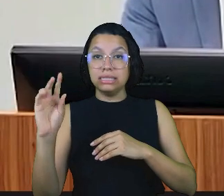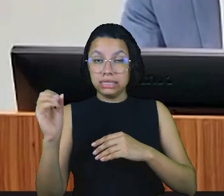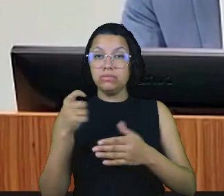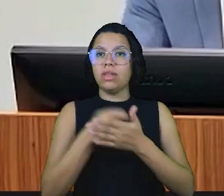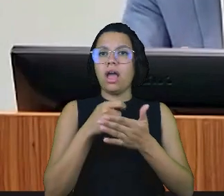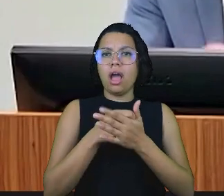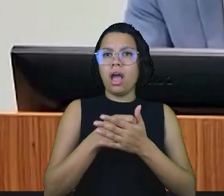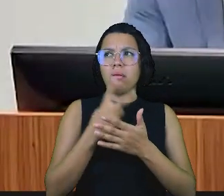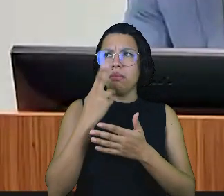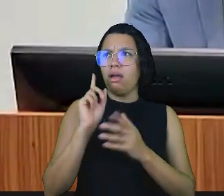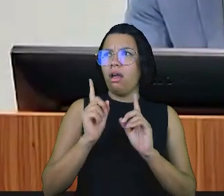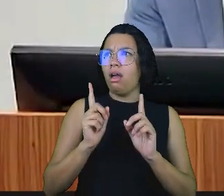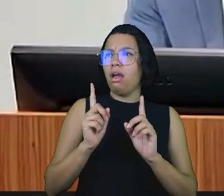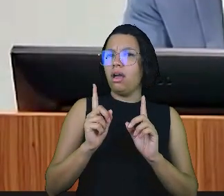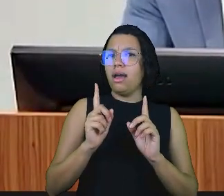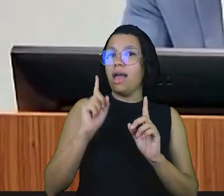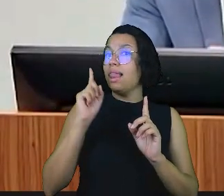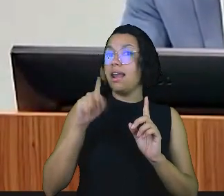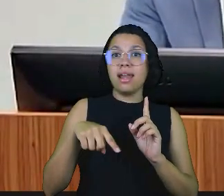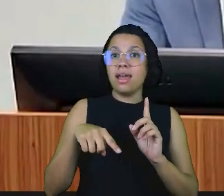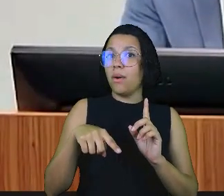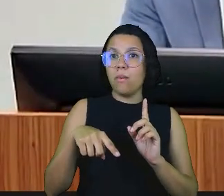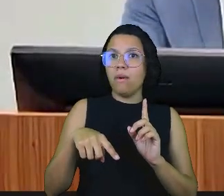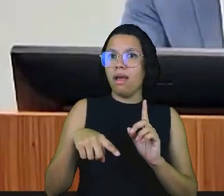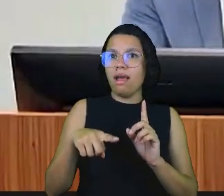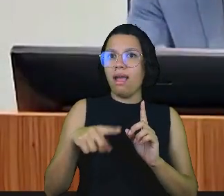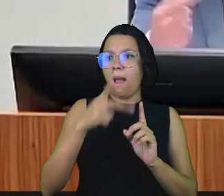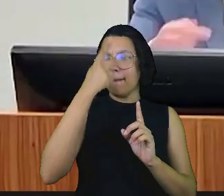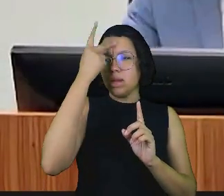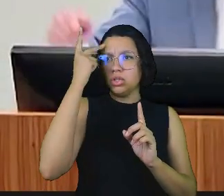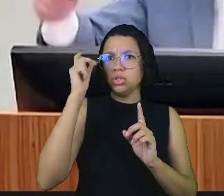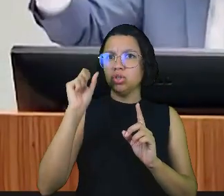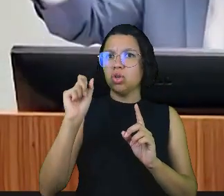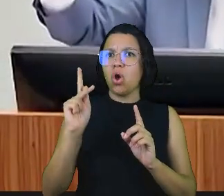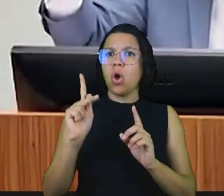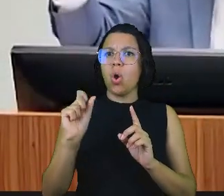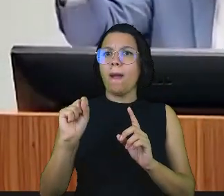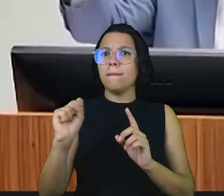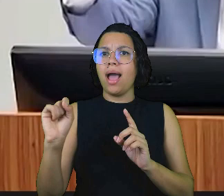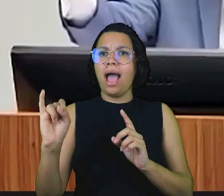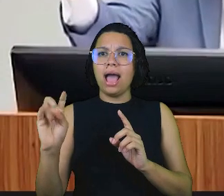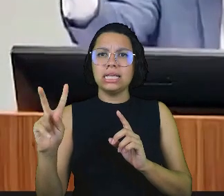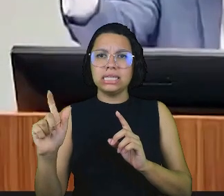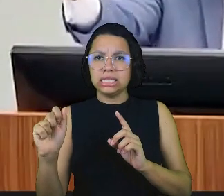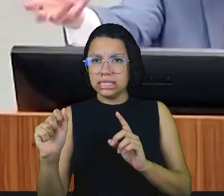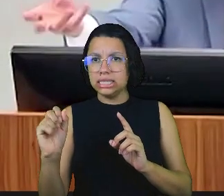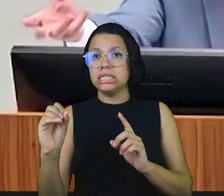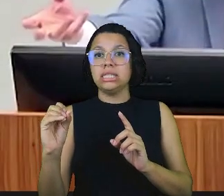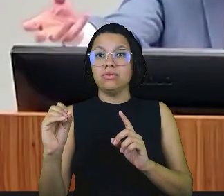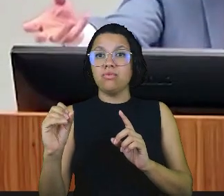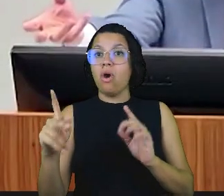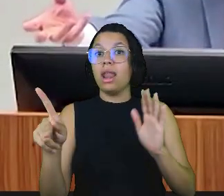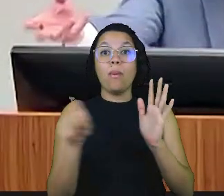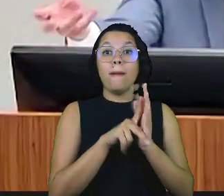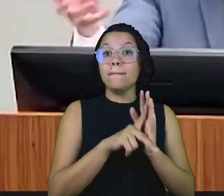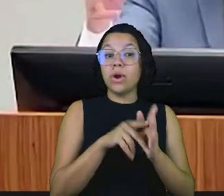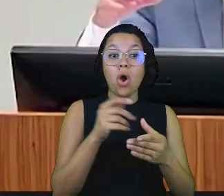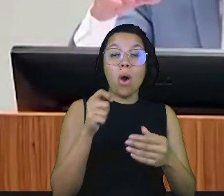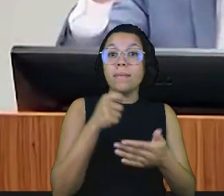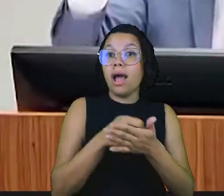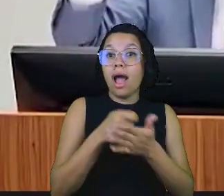sujeito passivo, ela não tem legitimidade para estar na execução. Por isso, a necessidade de abertura na dicção do Código de